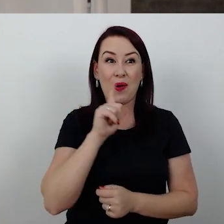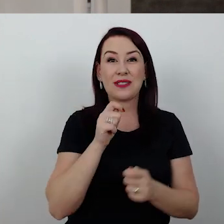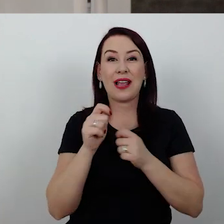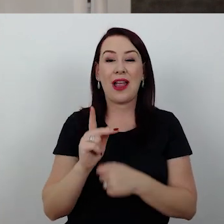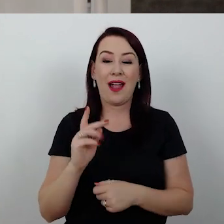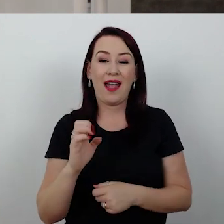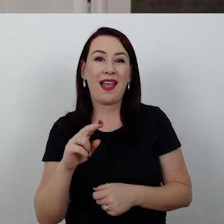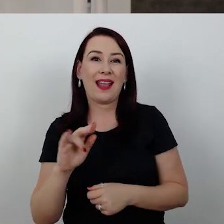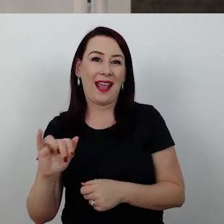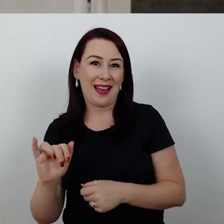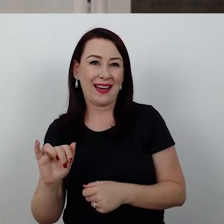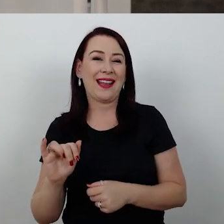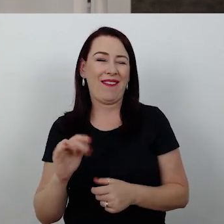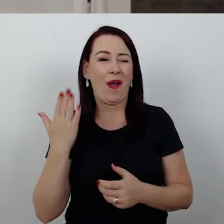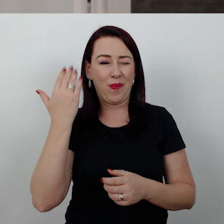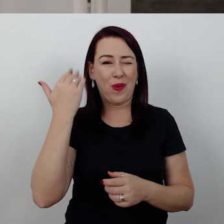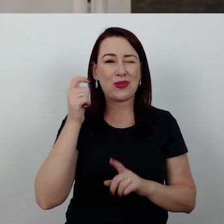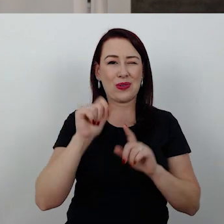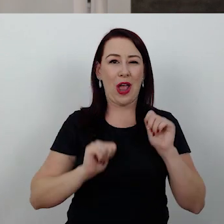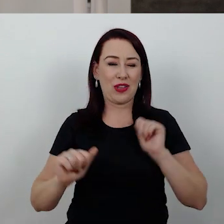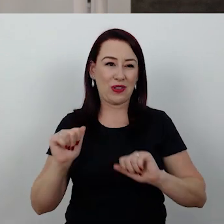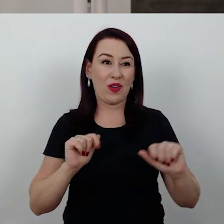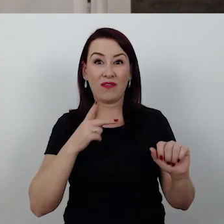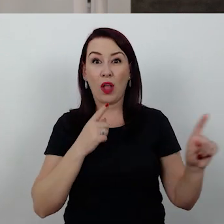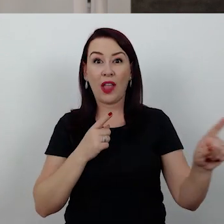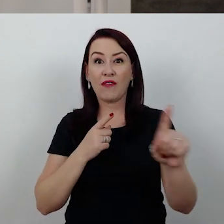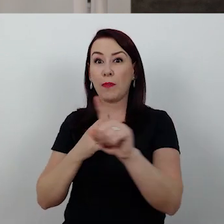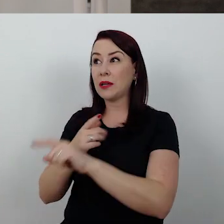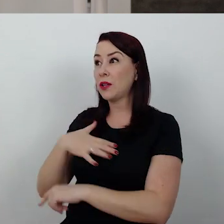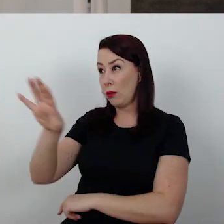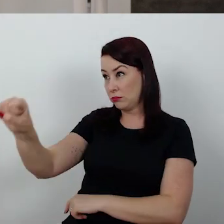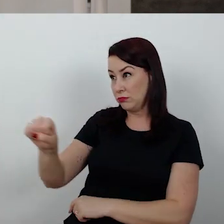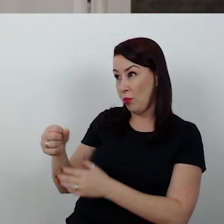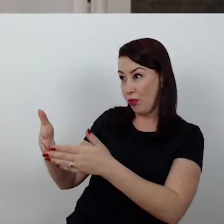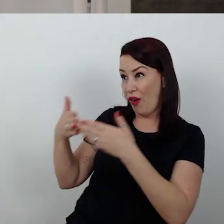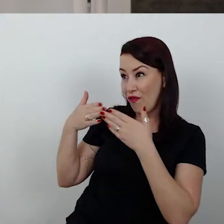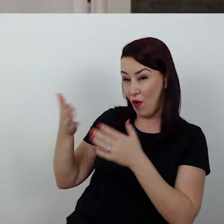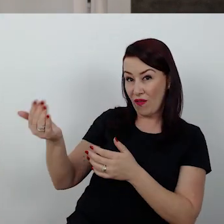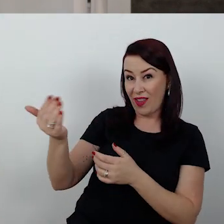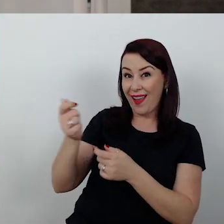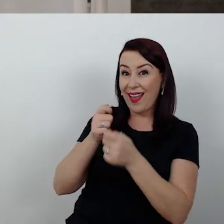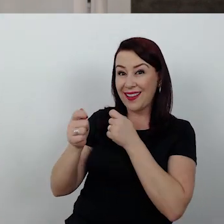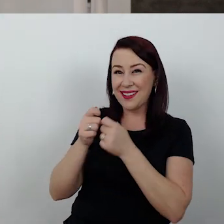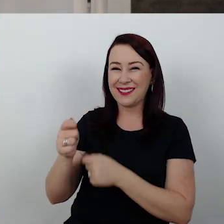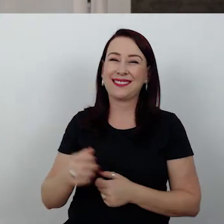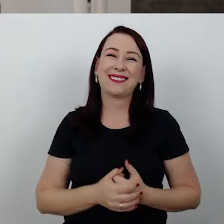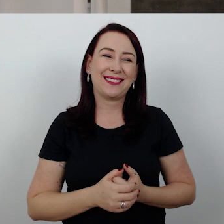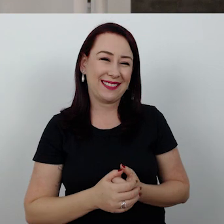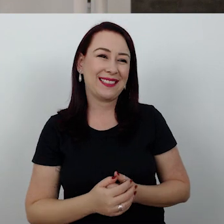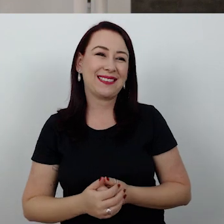com o Keanu Reeves? Aí eles me contaram, não, tá, e assim, ele estava passando e a gente puxou ele e falou, por favor, fala aqui com a gente.